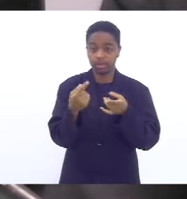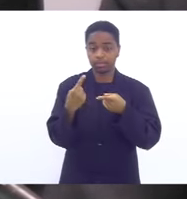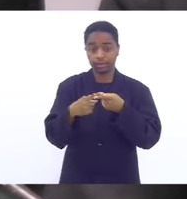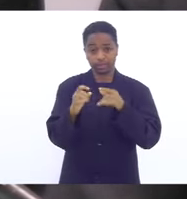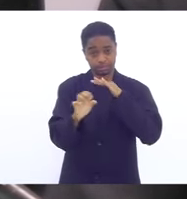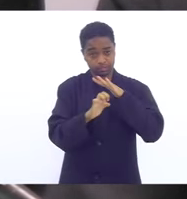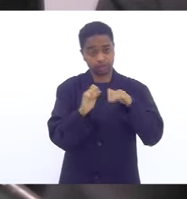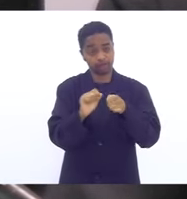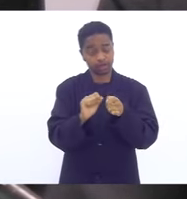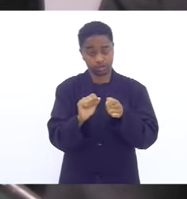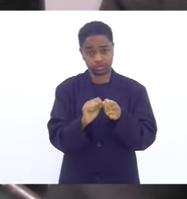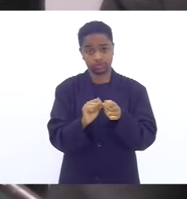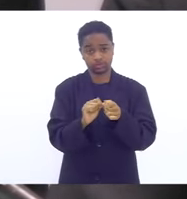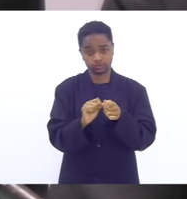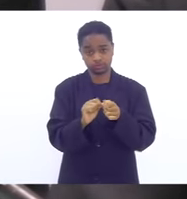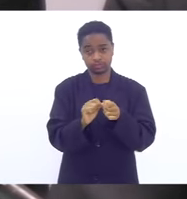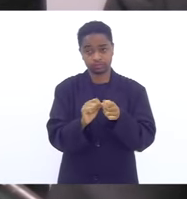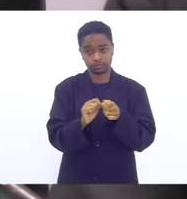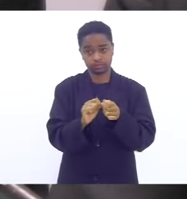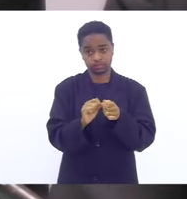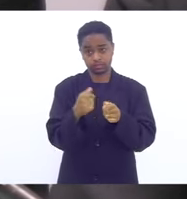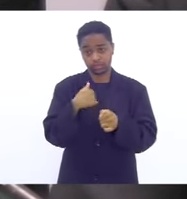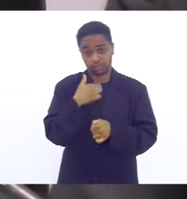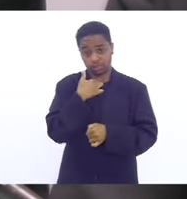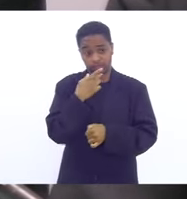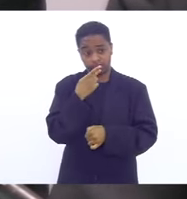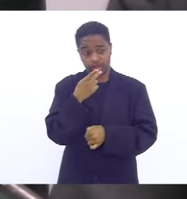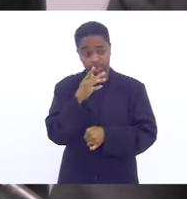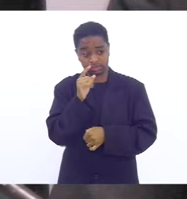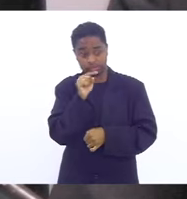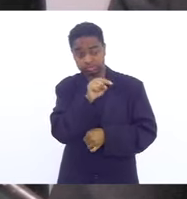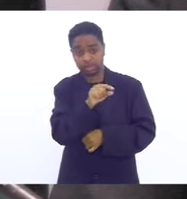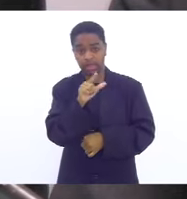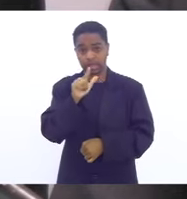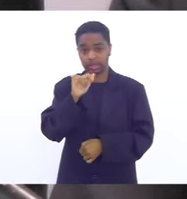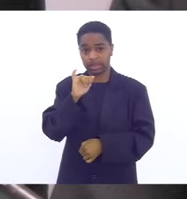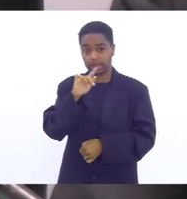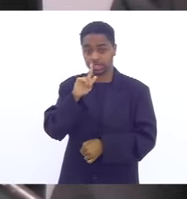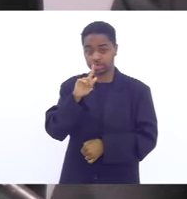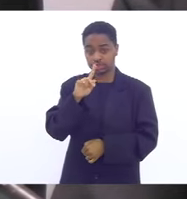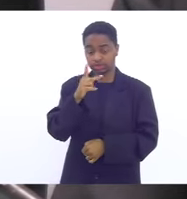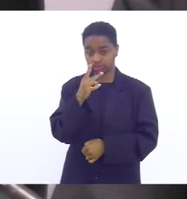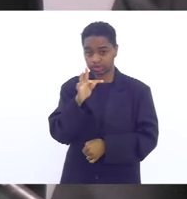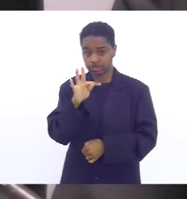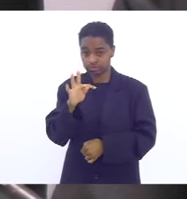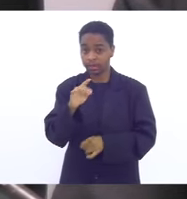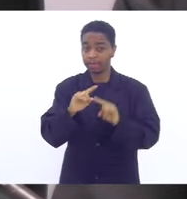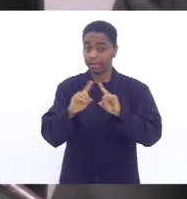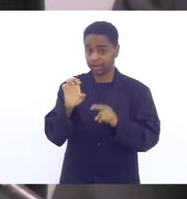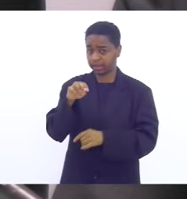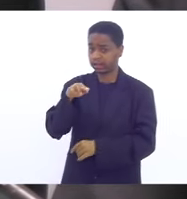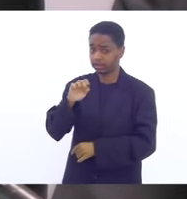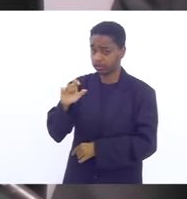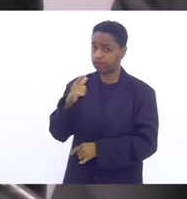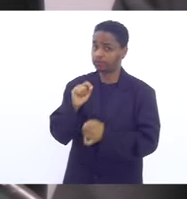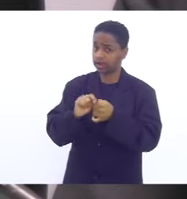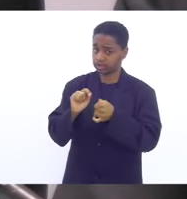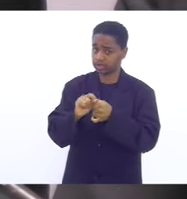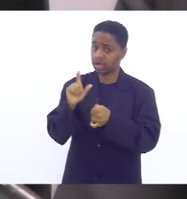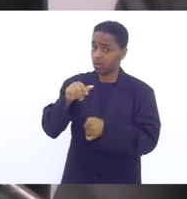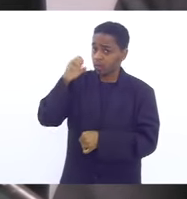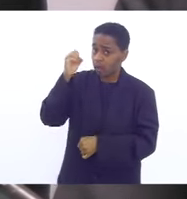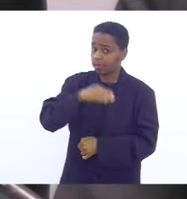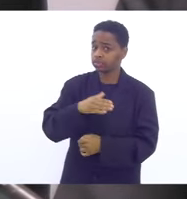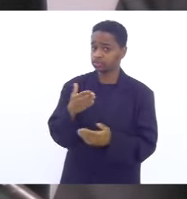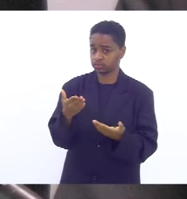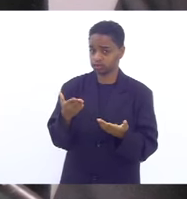faz... Estou falando... Não posso aqui diretamente falar da Light, não tenho os dados específicos da Light, mas, no caso da Enel, inclusive, tem um absurdo